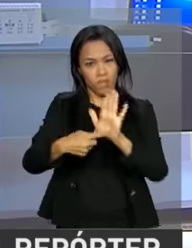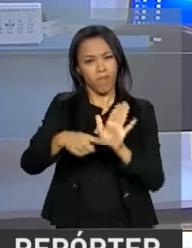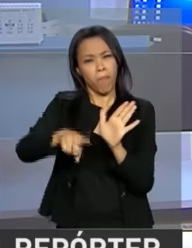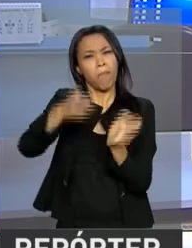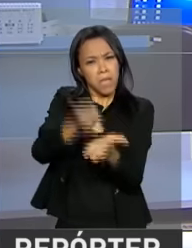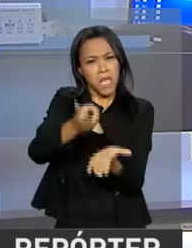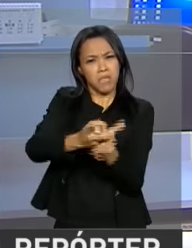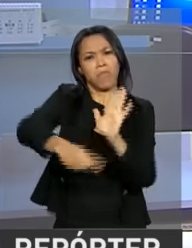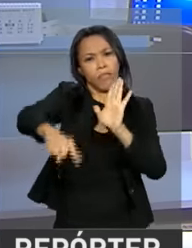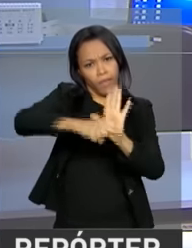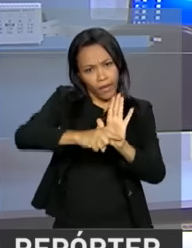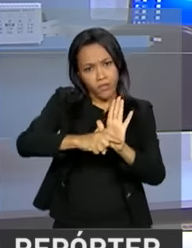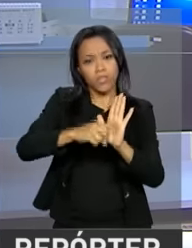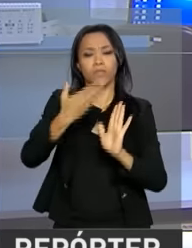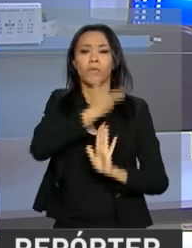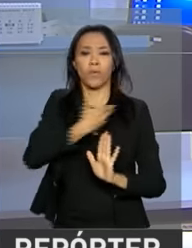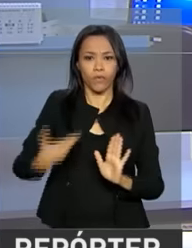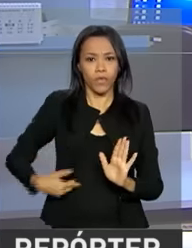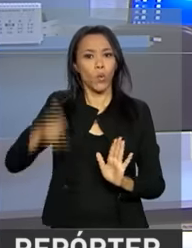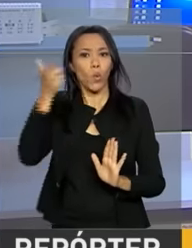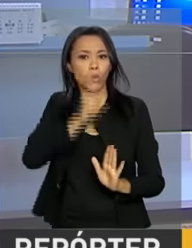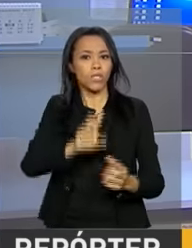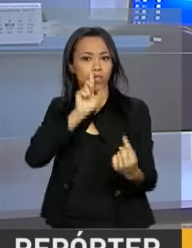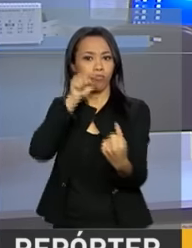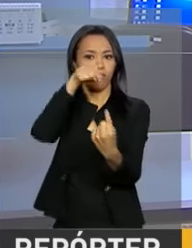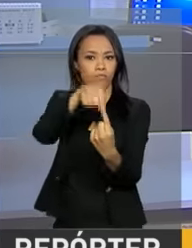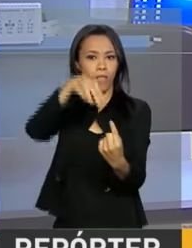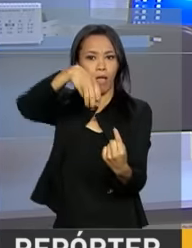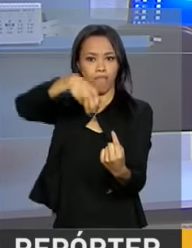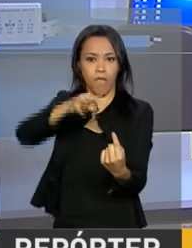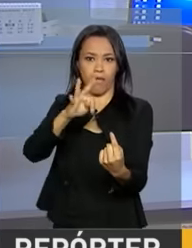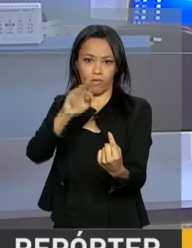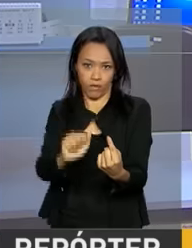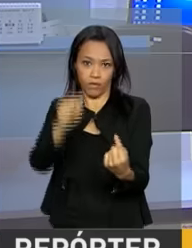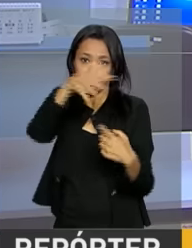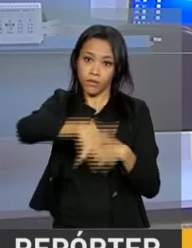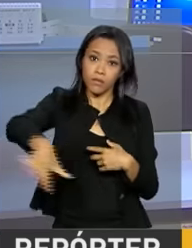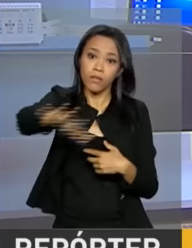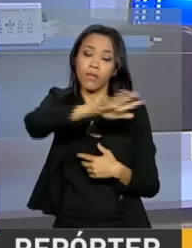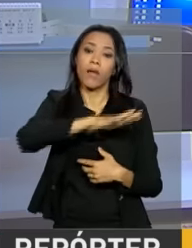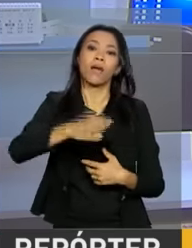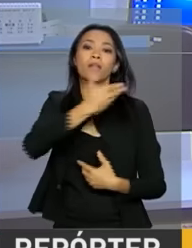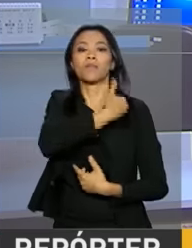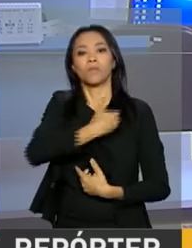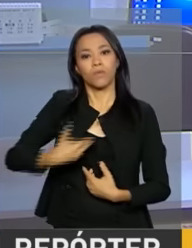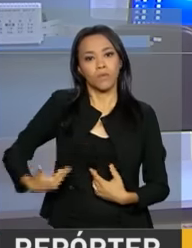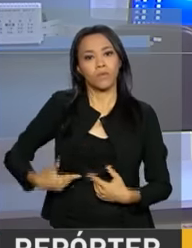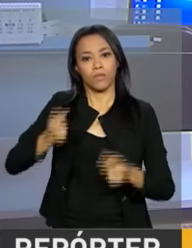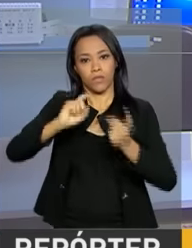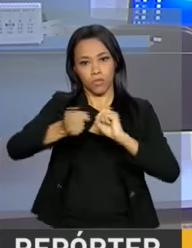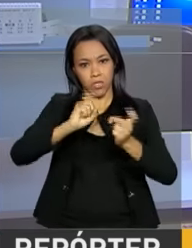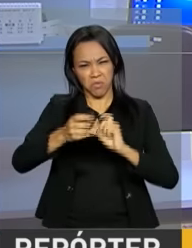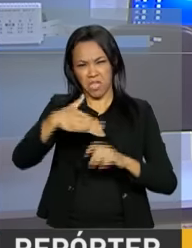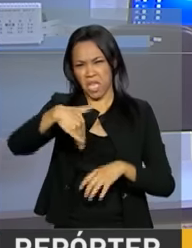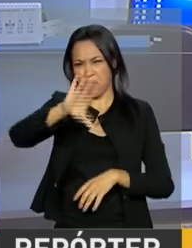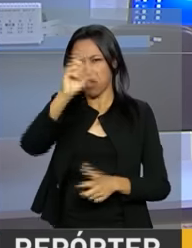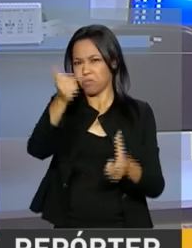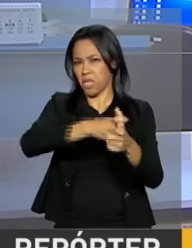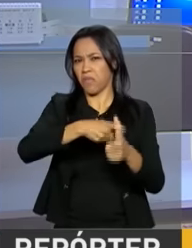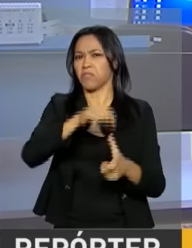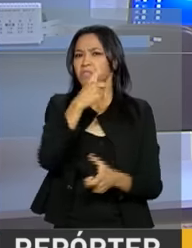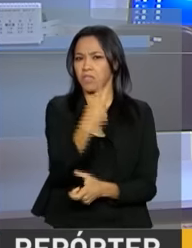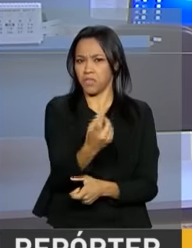governo cumpriu com folga a meta fiscal para todo o setor público que era de um déficit de mais de